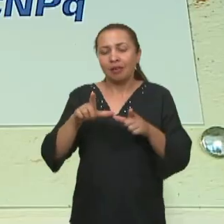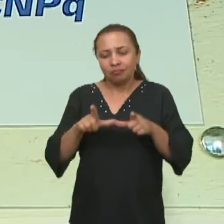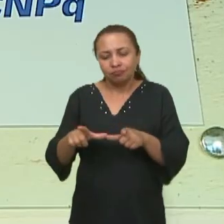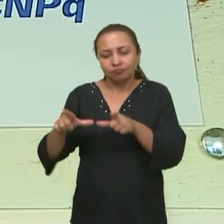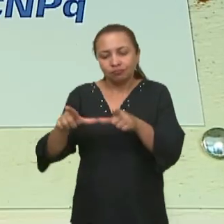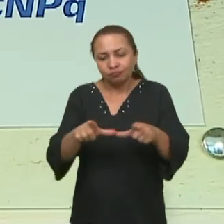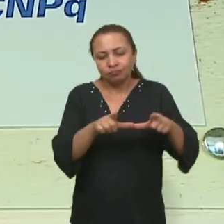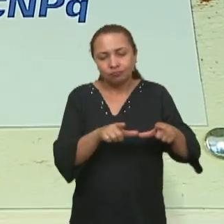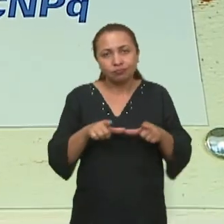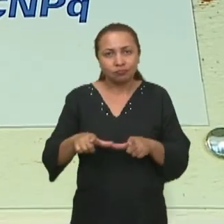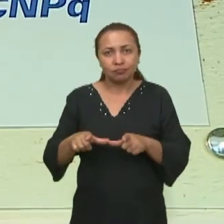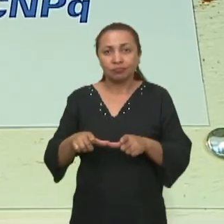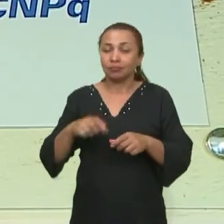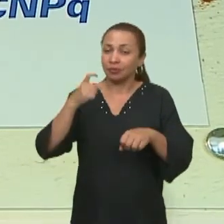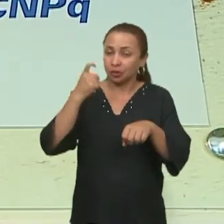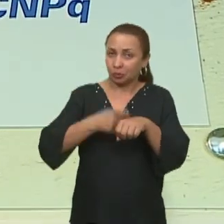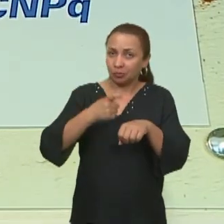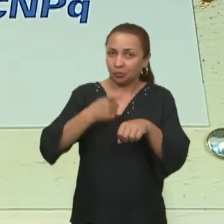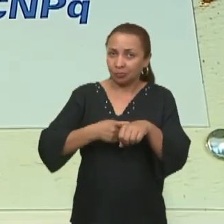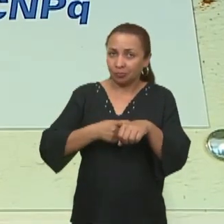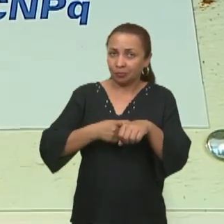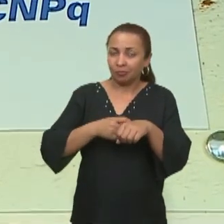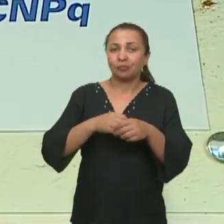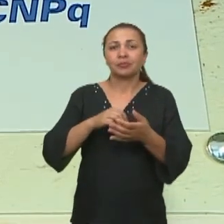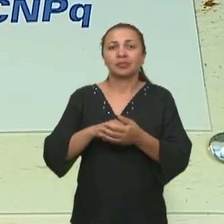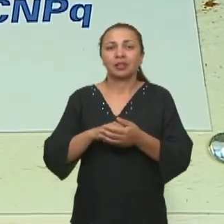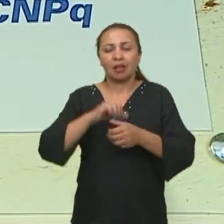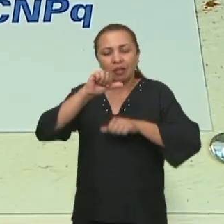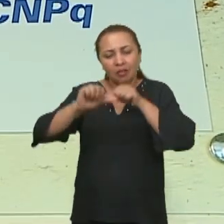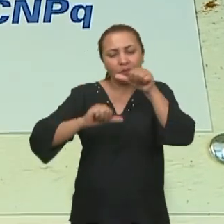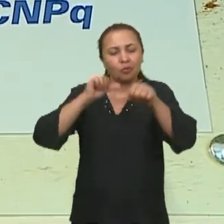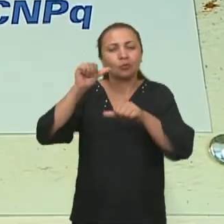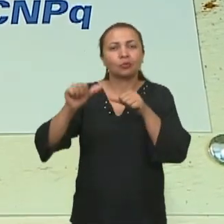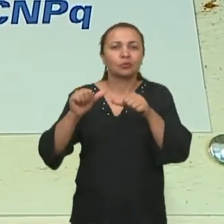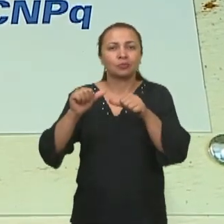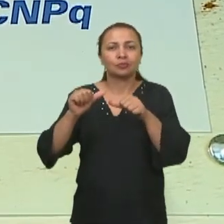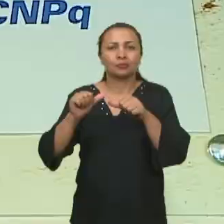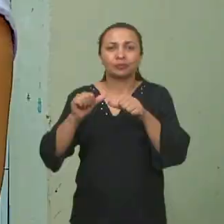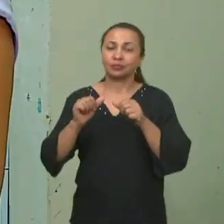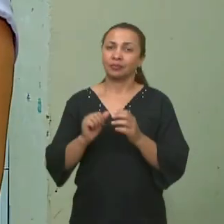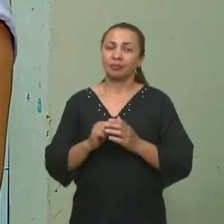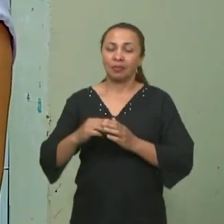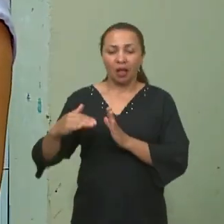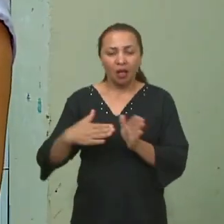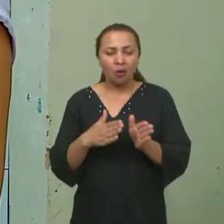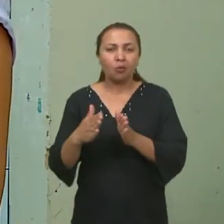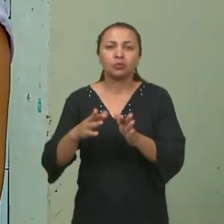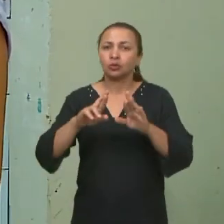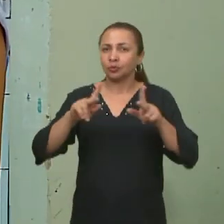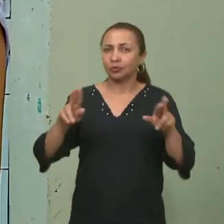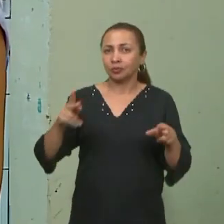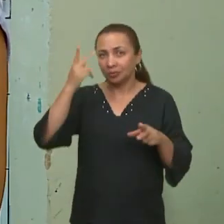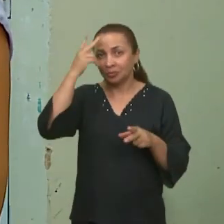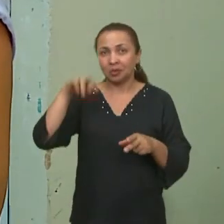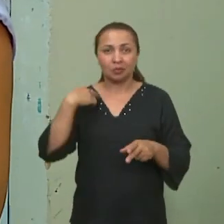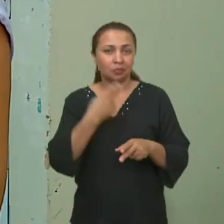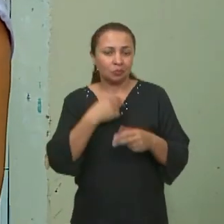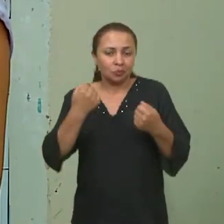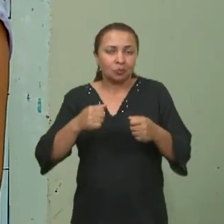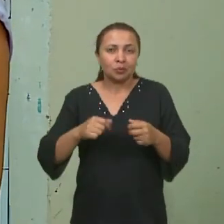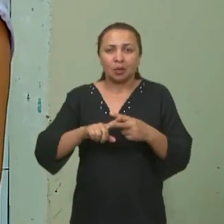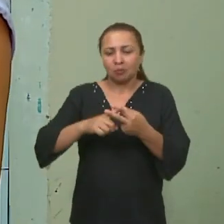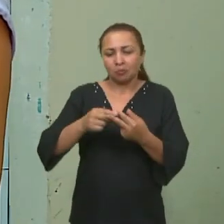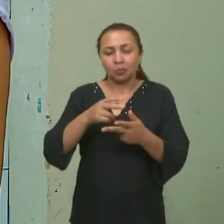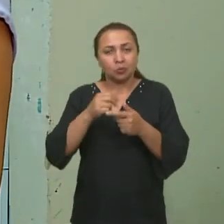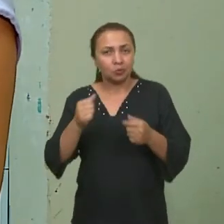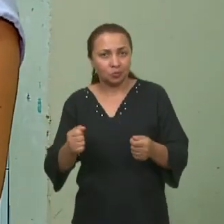Materiais Cerâmicos e Metais Especiais, né, em desenvolver essas rotas diferenciadas, para que a gente